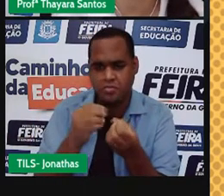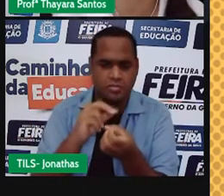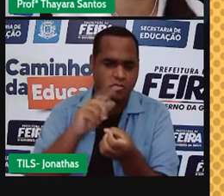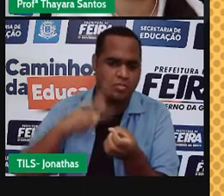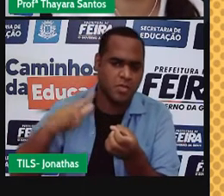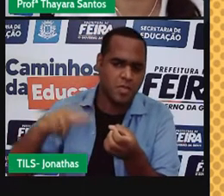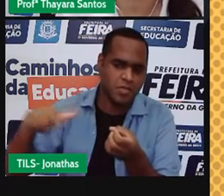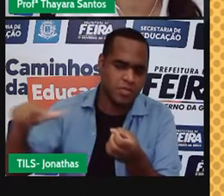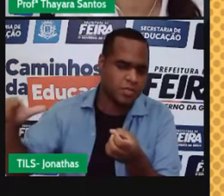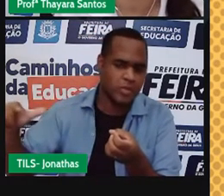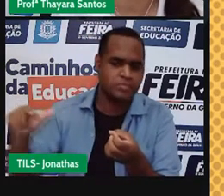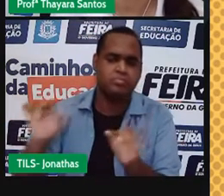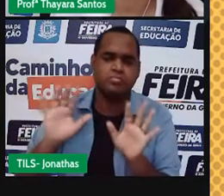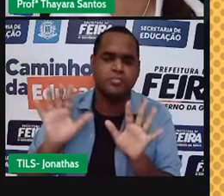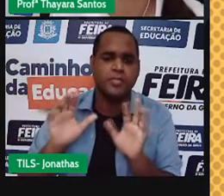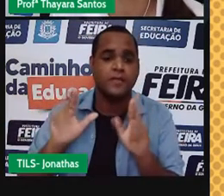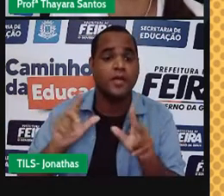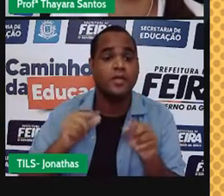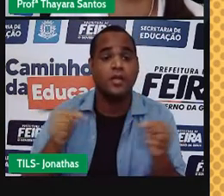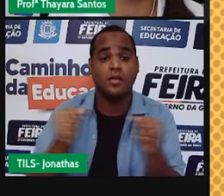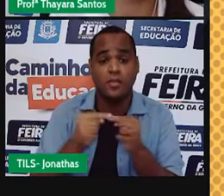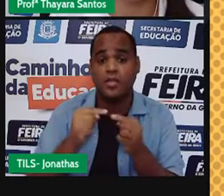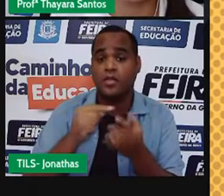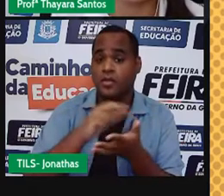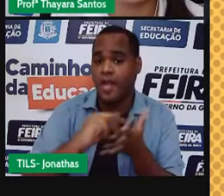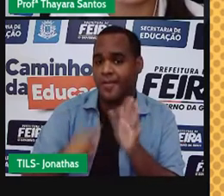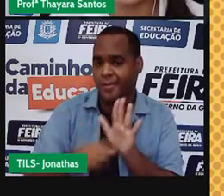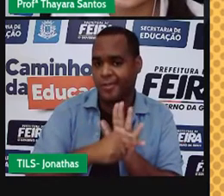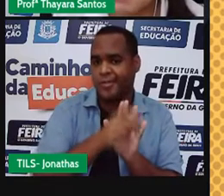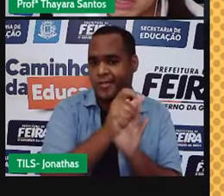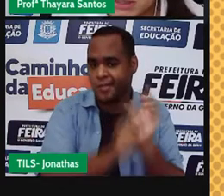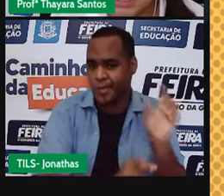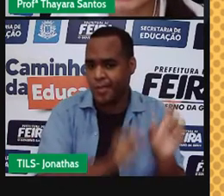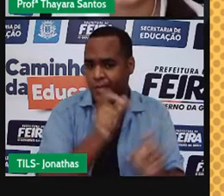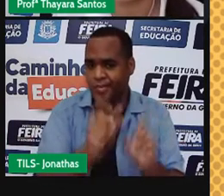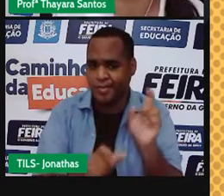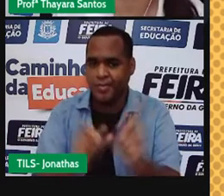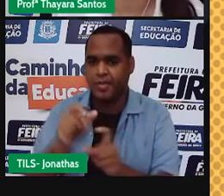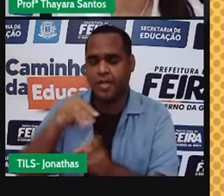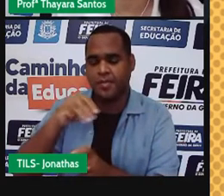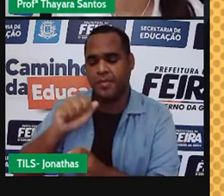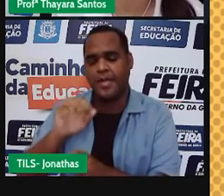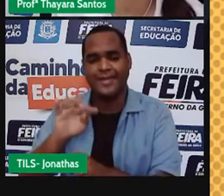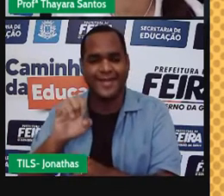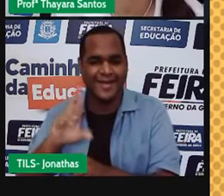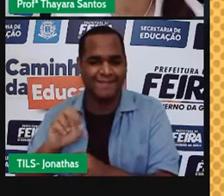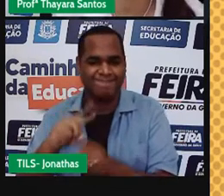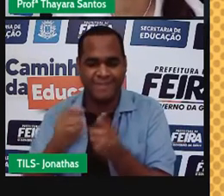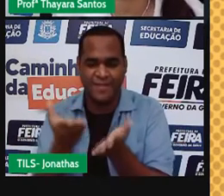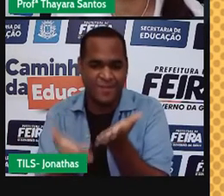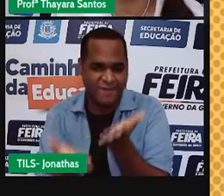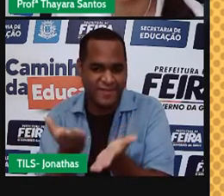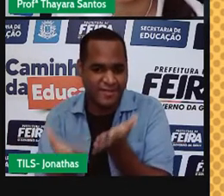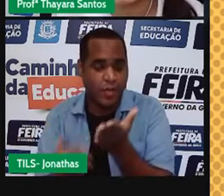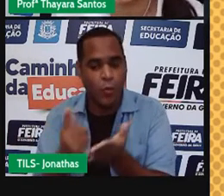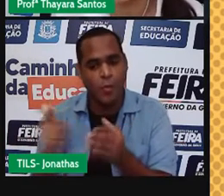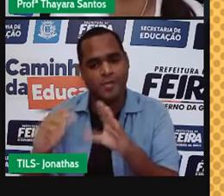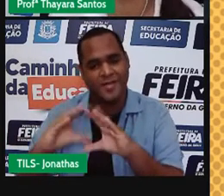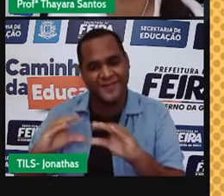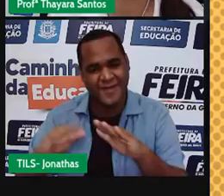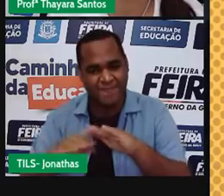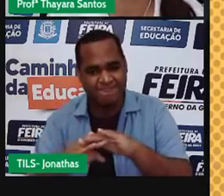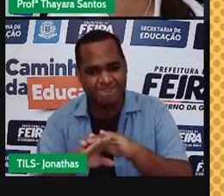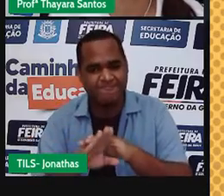se repetir em todas as matérias Mas elas hoje estão presentes em todas as matérias como é o caso da massa do volume da internet